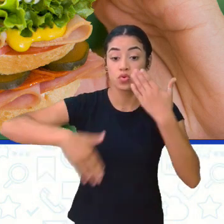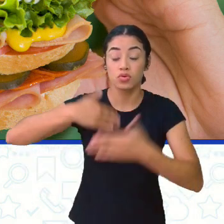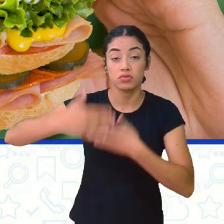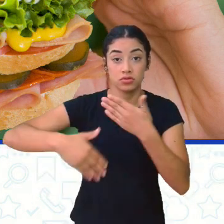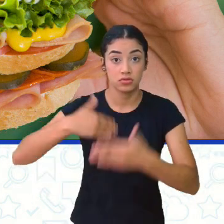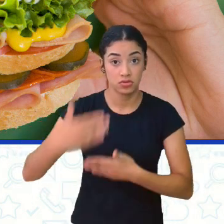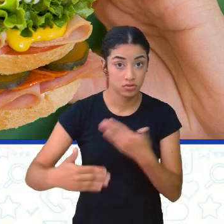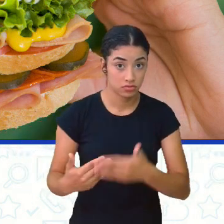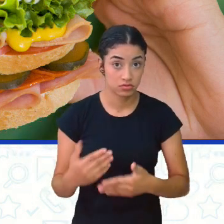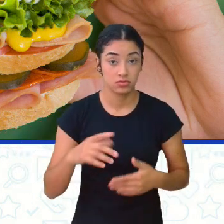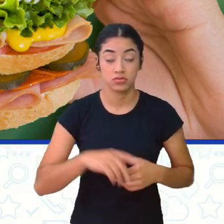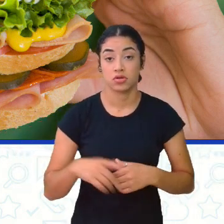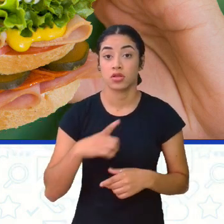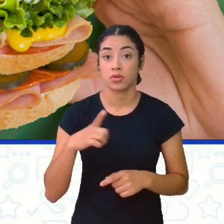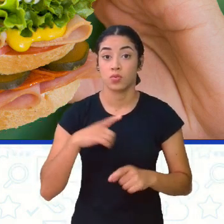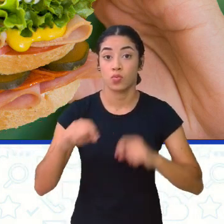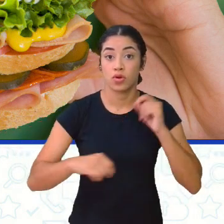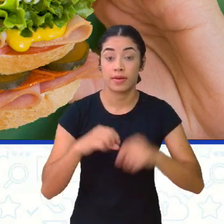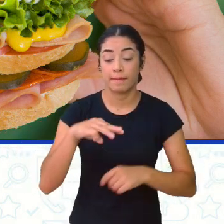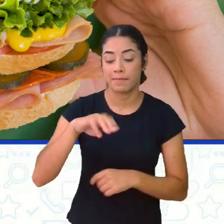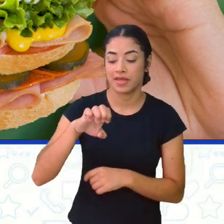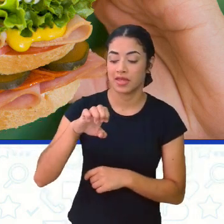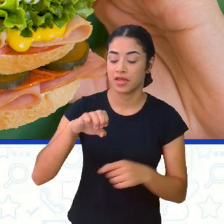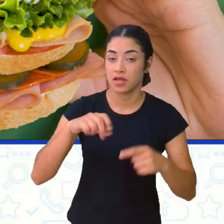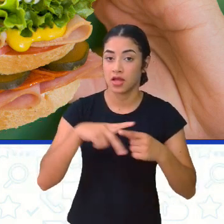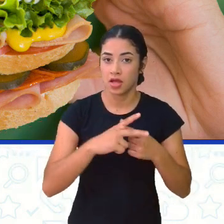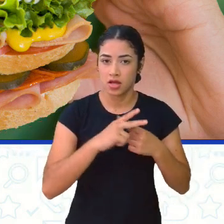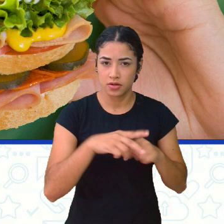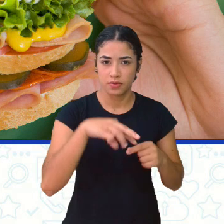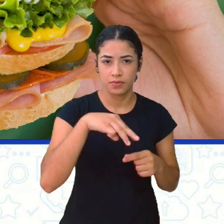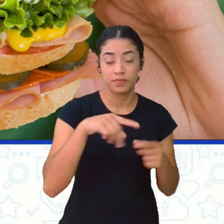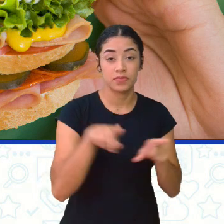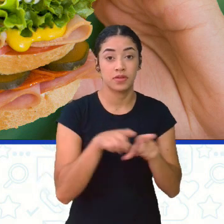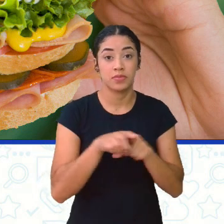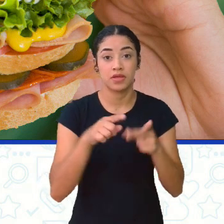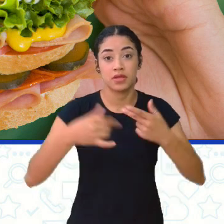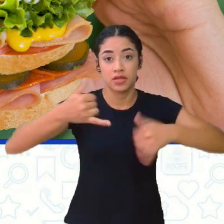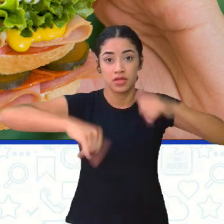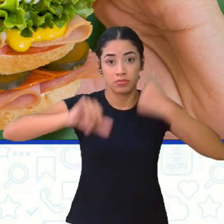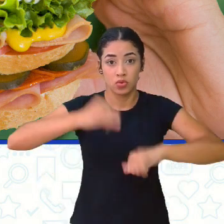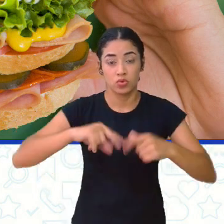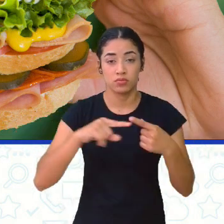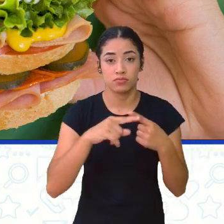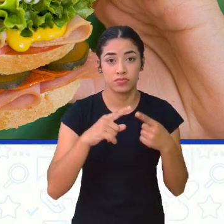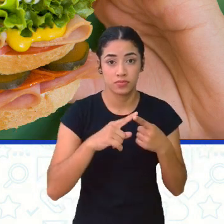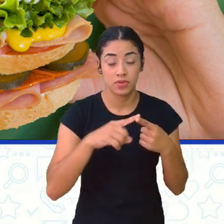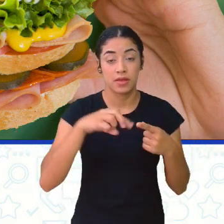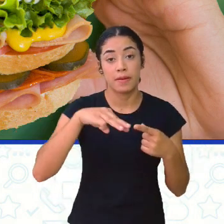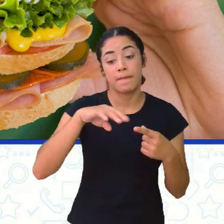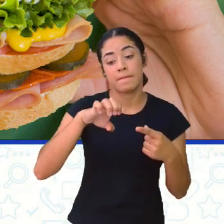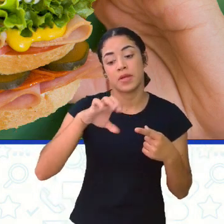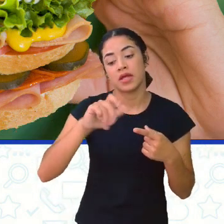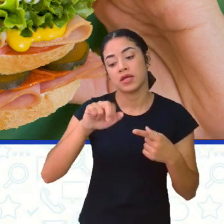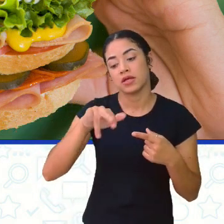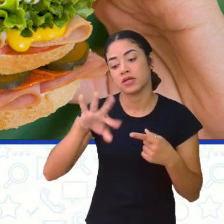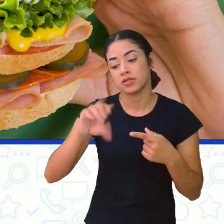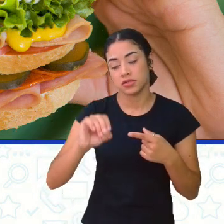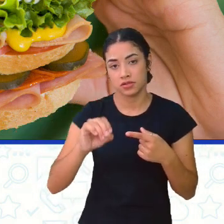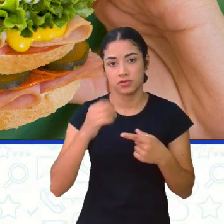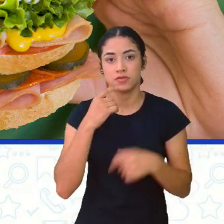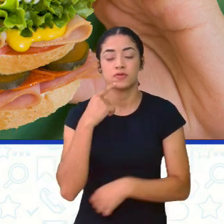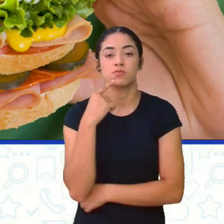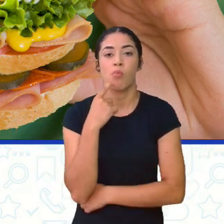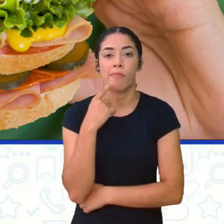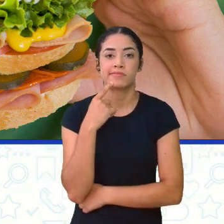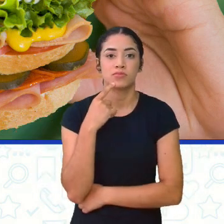temos processos mecânicos e químicos. Exemplo, a mastigação é um processo mecânico. Já a ação